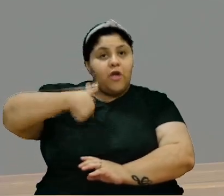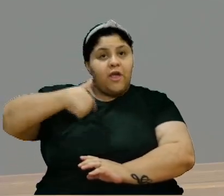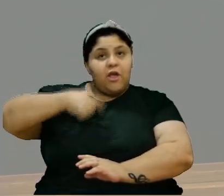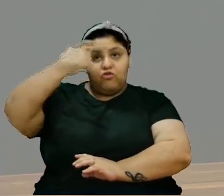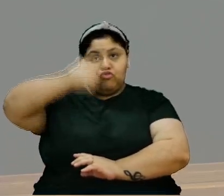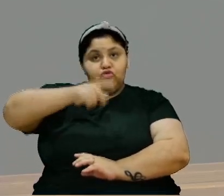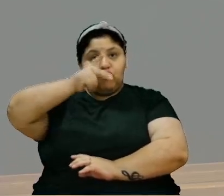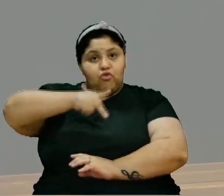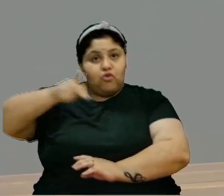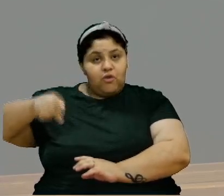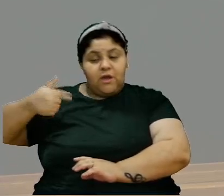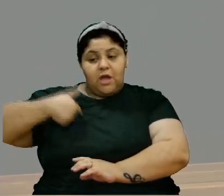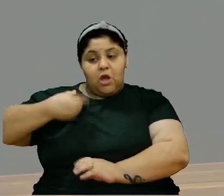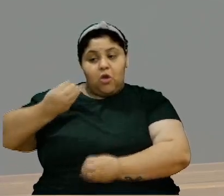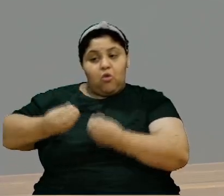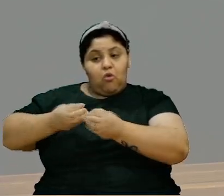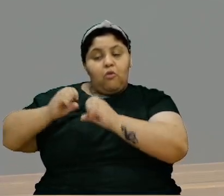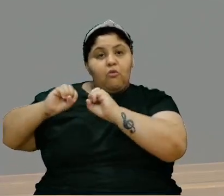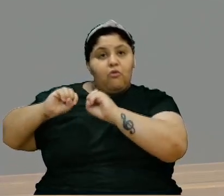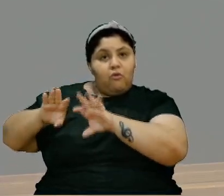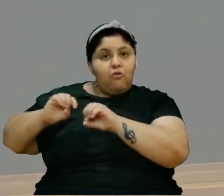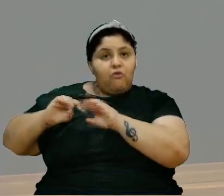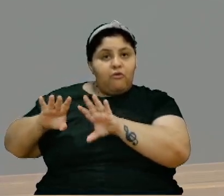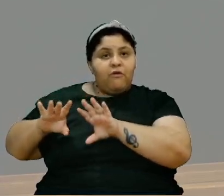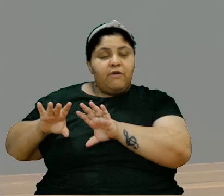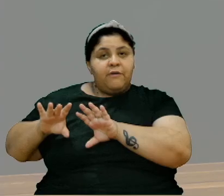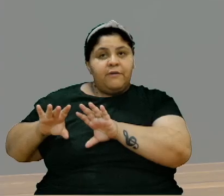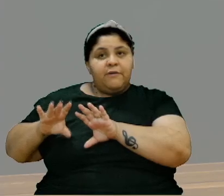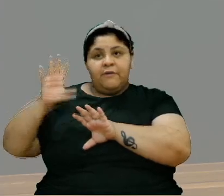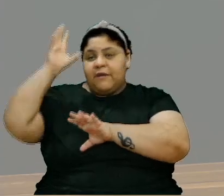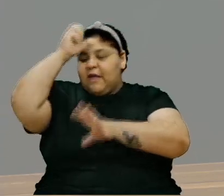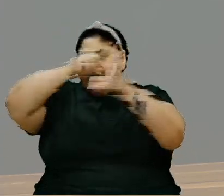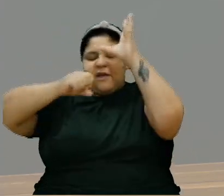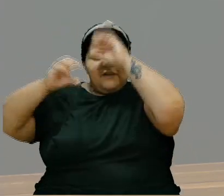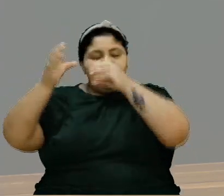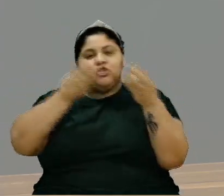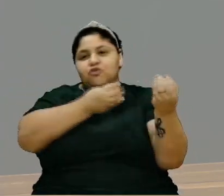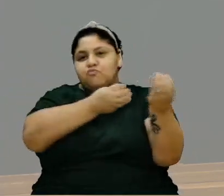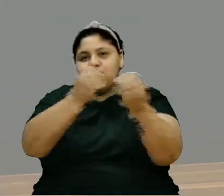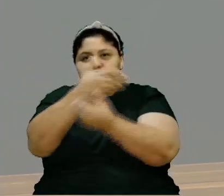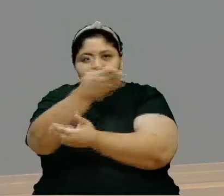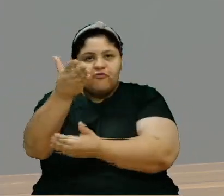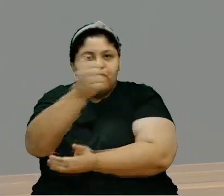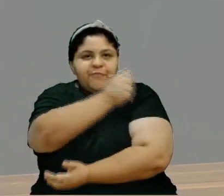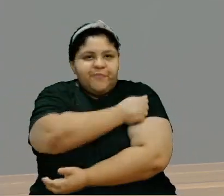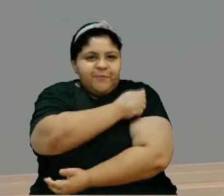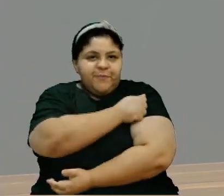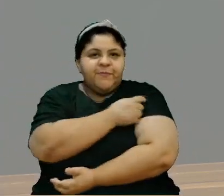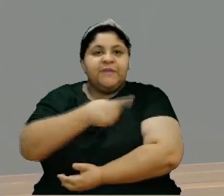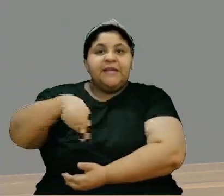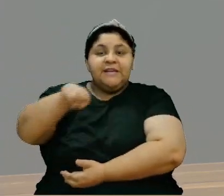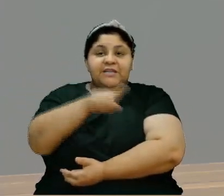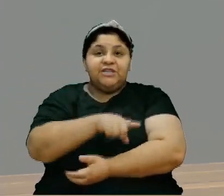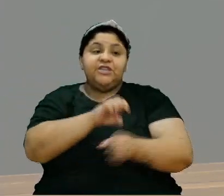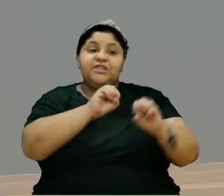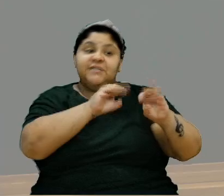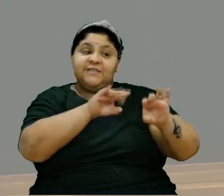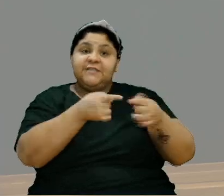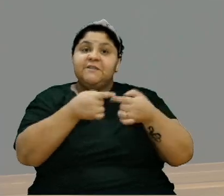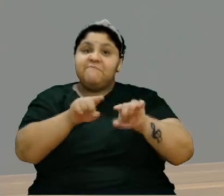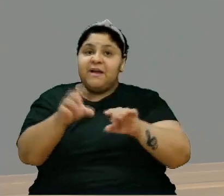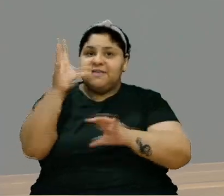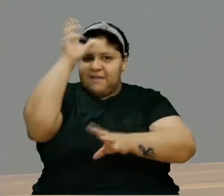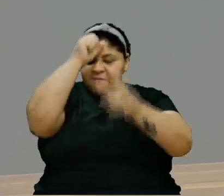professora, como educadores, a gente aprende muito com os estudantes. A gente ensina, mas a gente aprende,